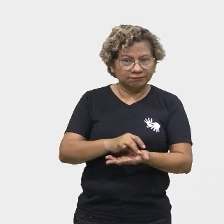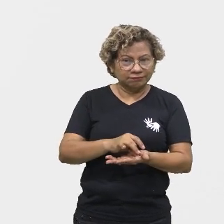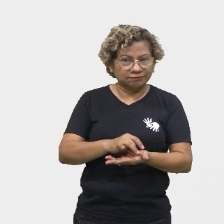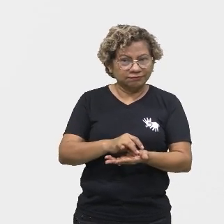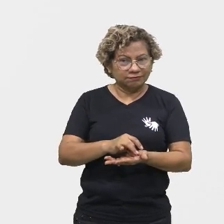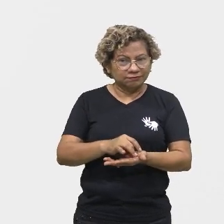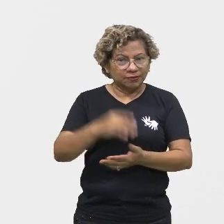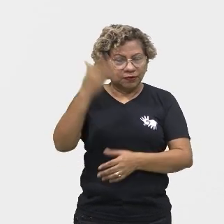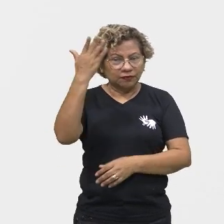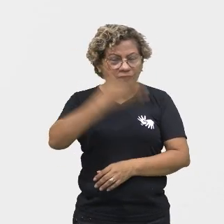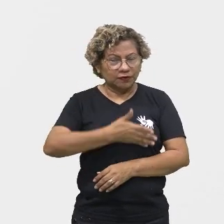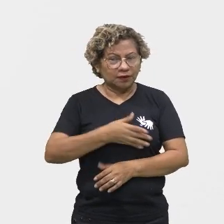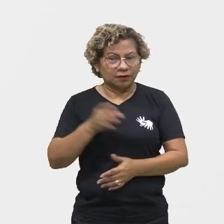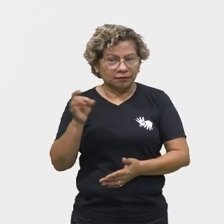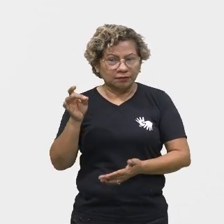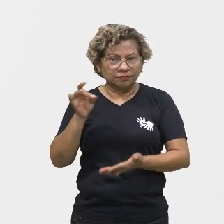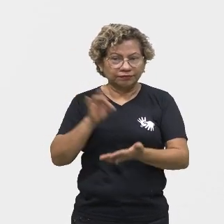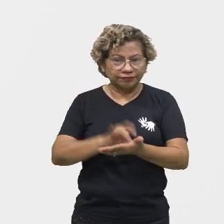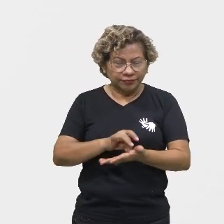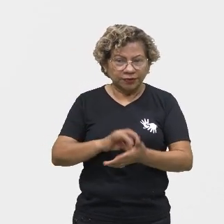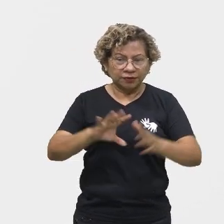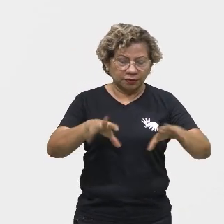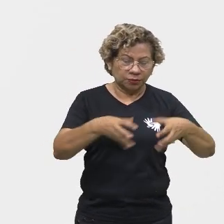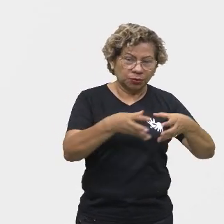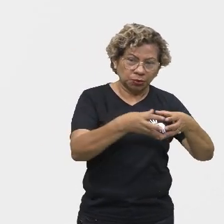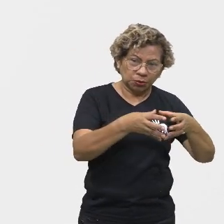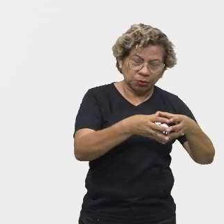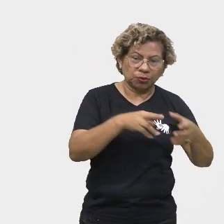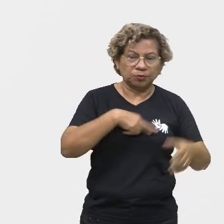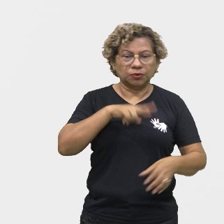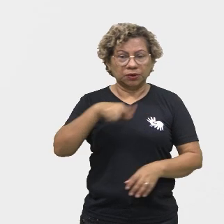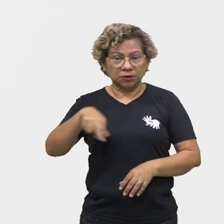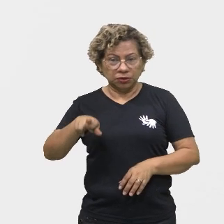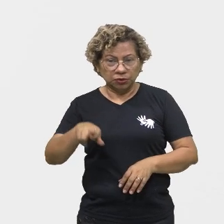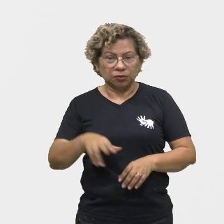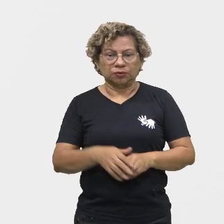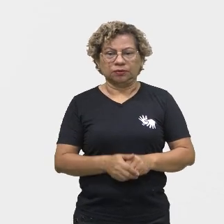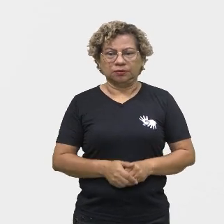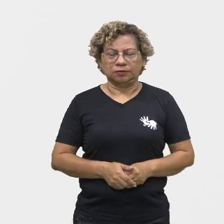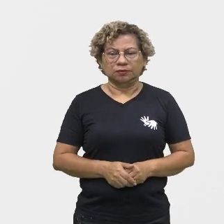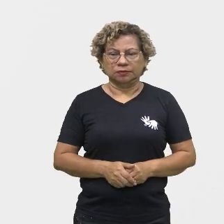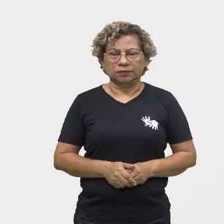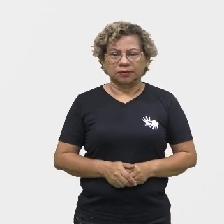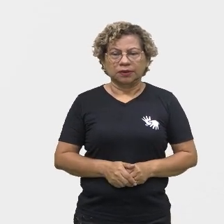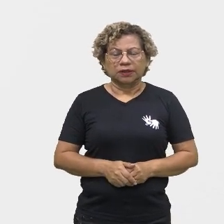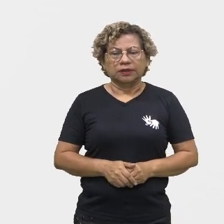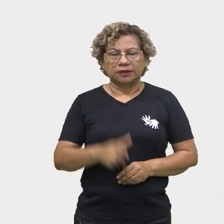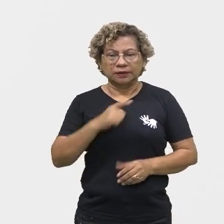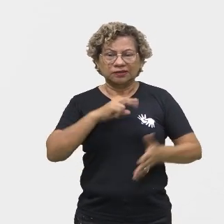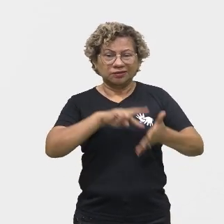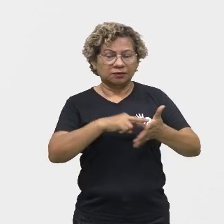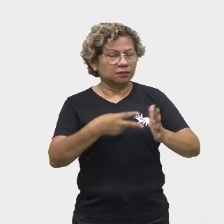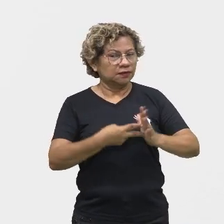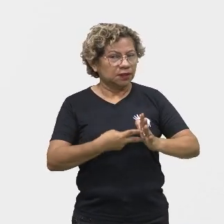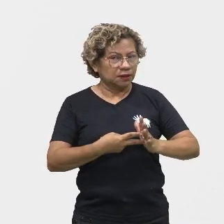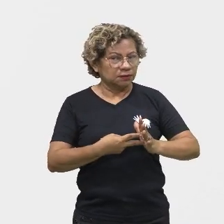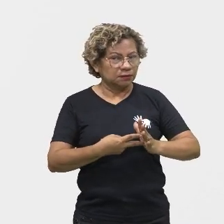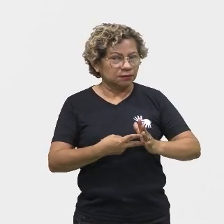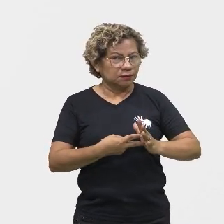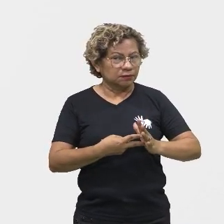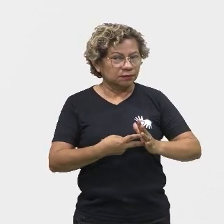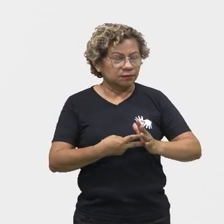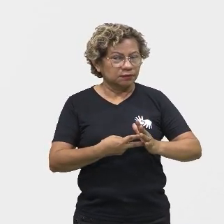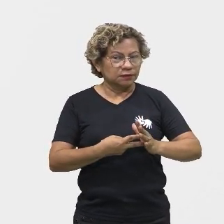e validado por todo o grupo religioso e dá sentido e um